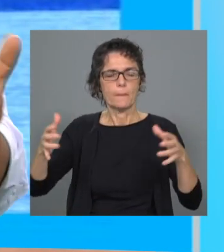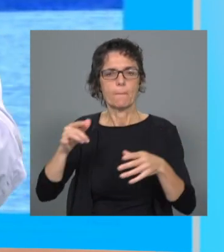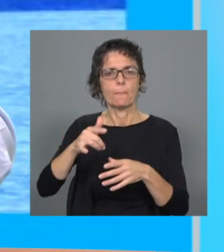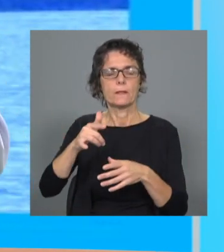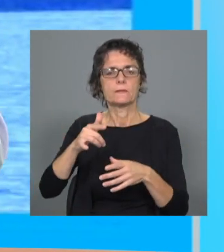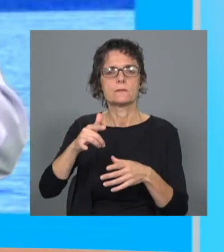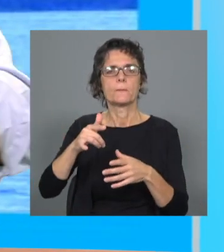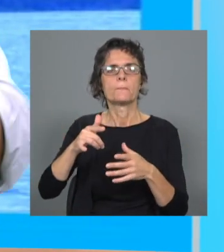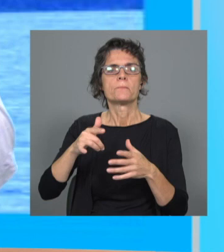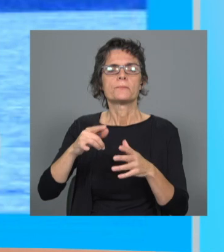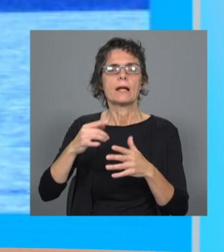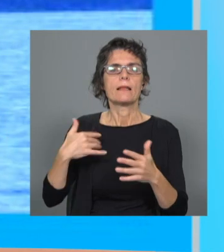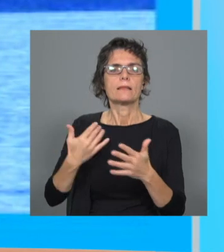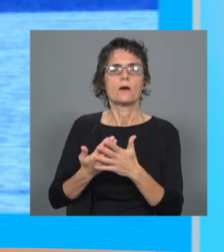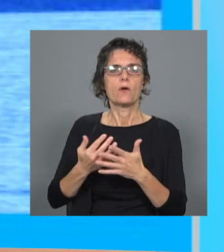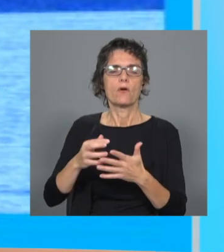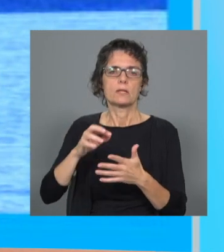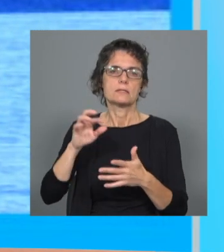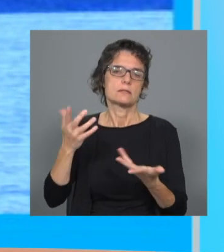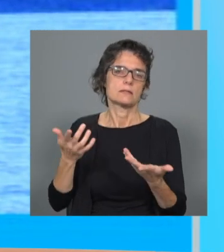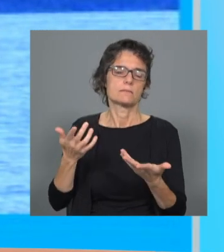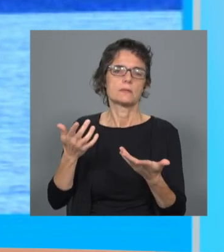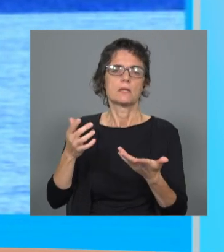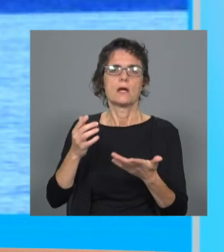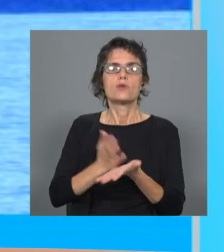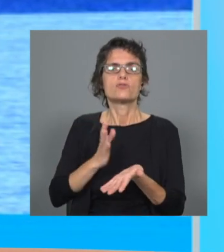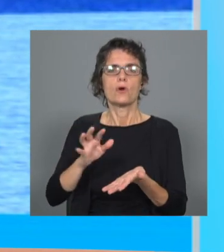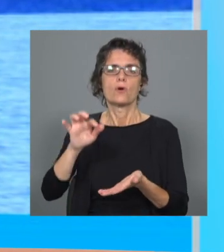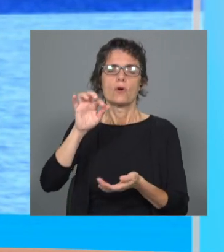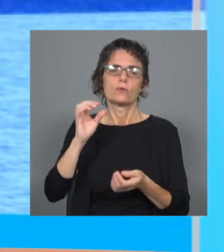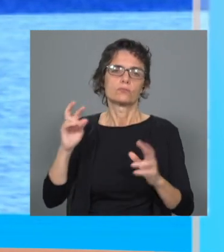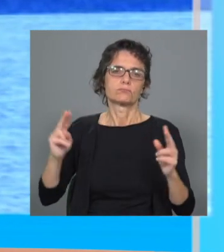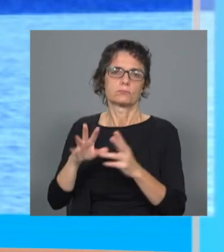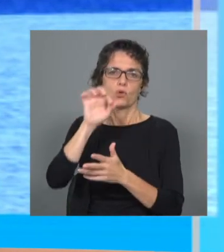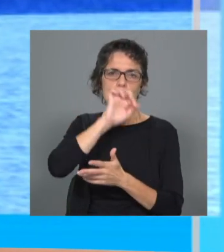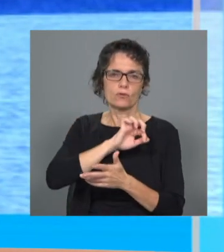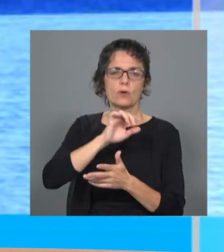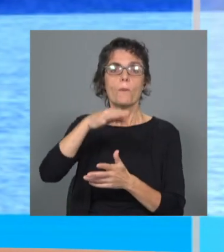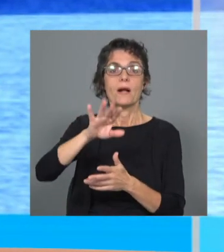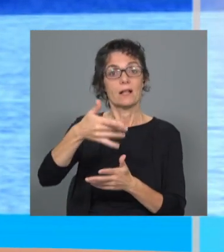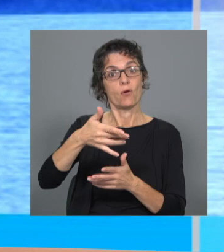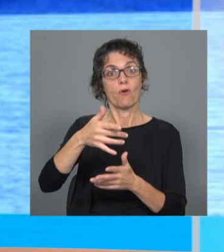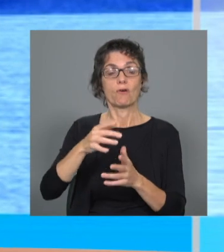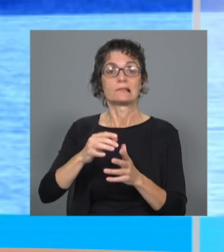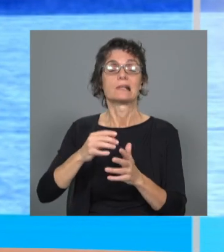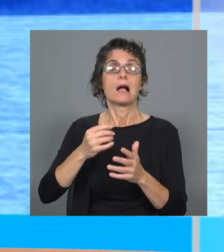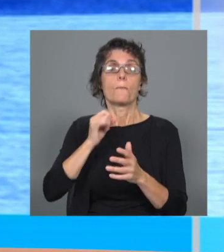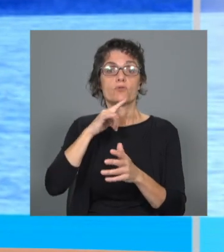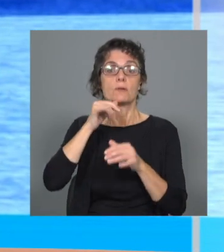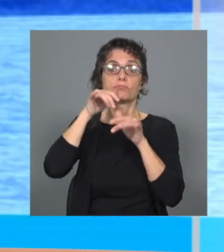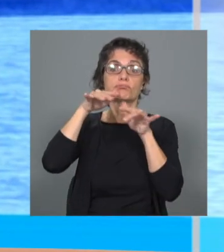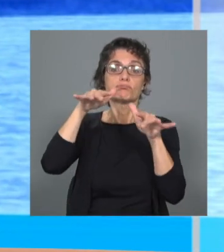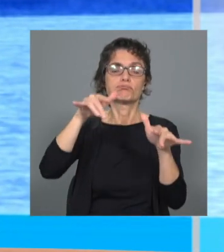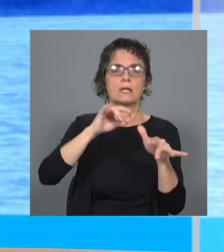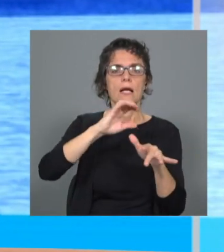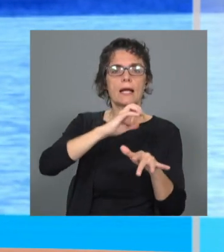foi dito no início do programa, tanto alarga a base que as dioceses, no próximo sábado, no próximo fim de semana, perdão, mas no próximo domingo, ou numa data que possa